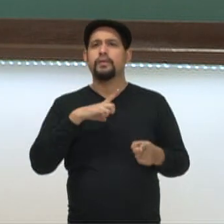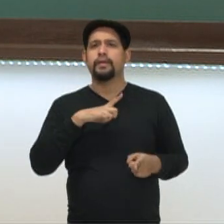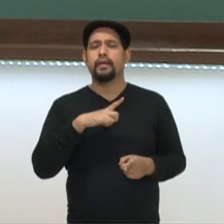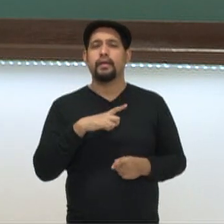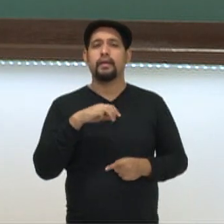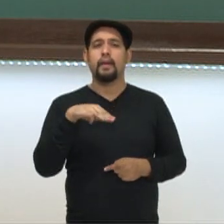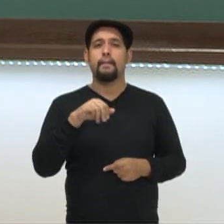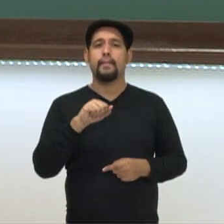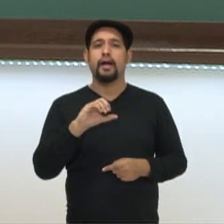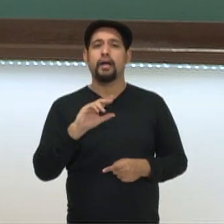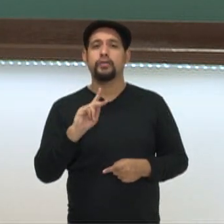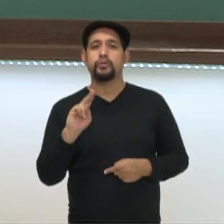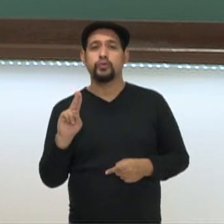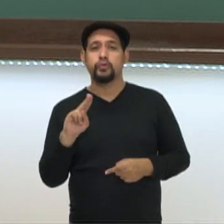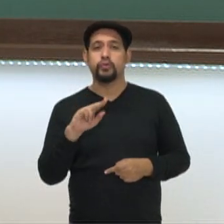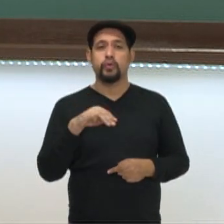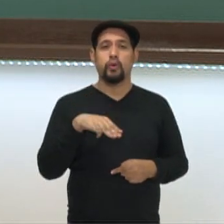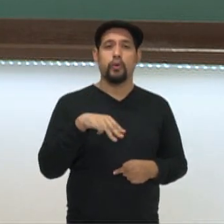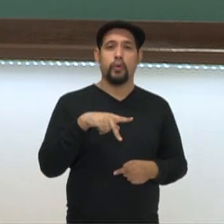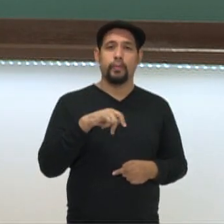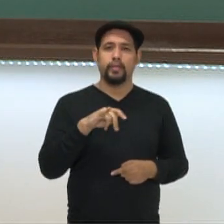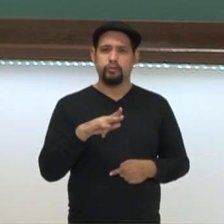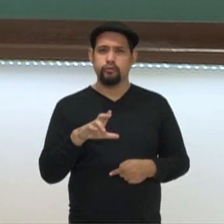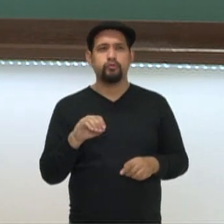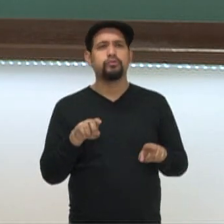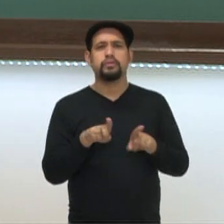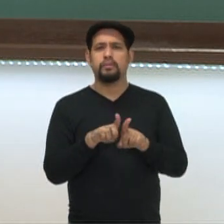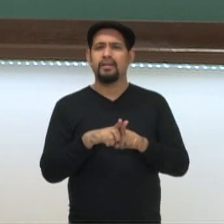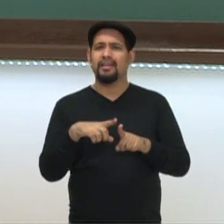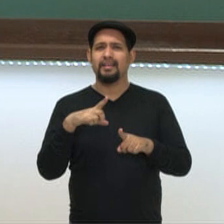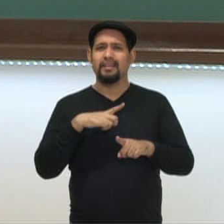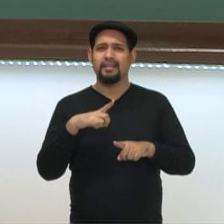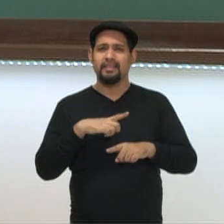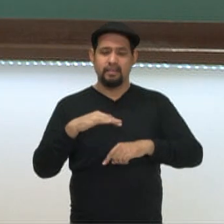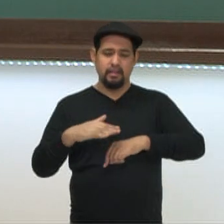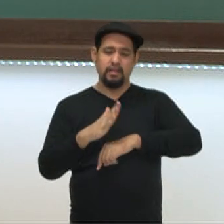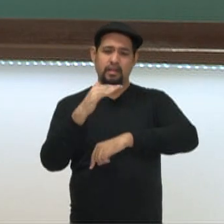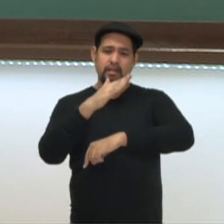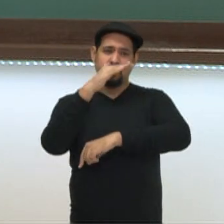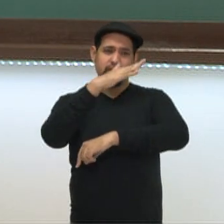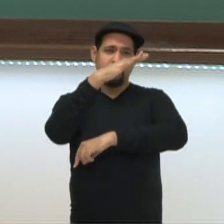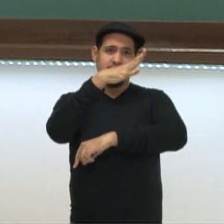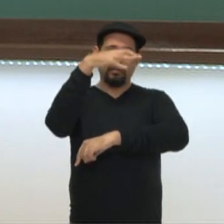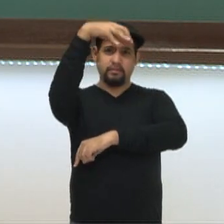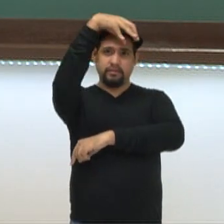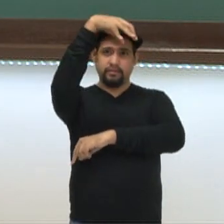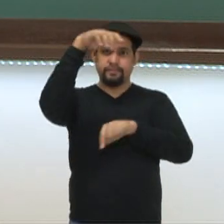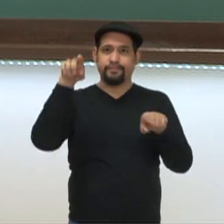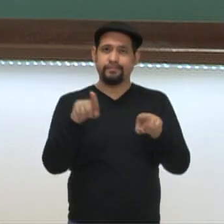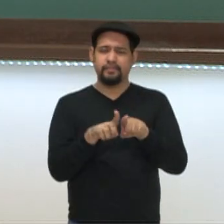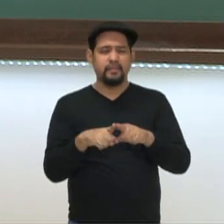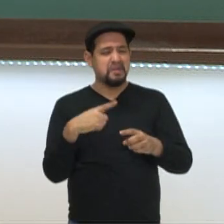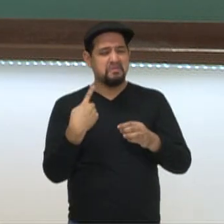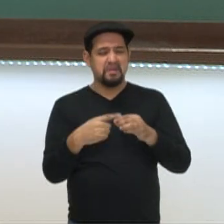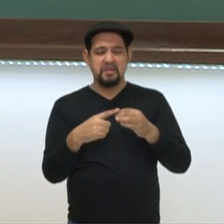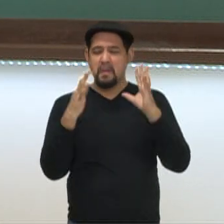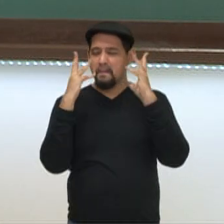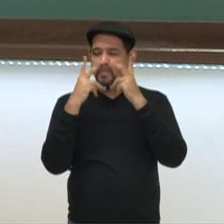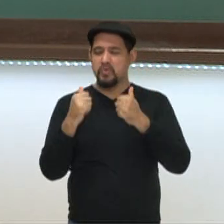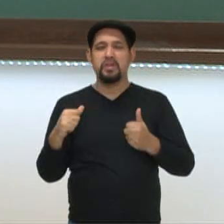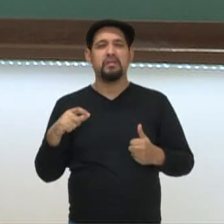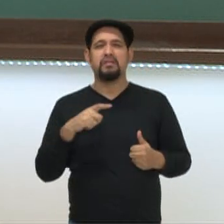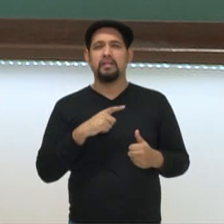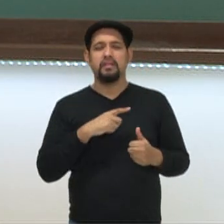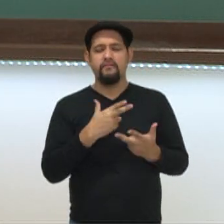a cidade sagrada do sol, construída no alto da Cordilheira dos Andes, uma cidade maravilhosa, hoje só tem